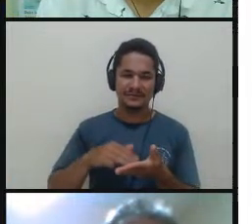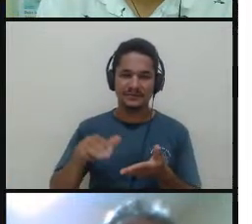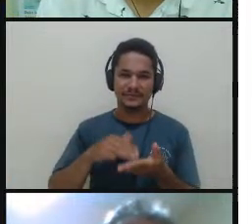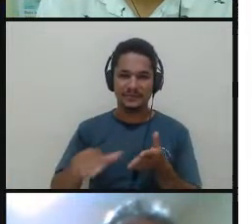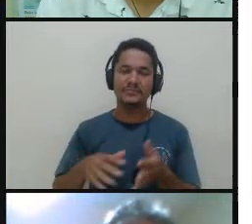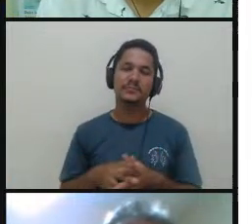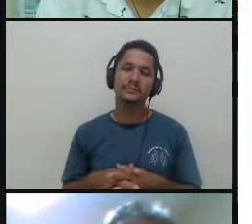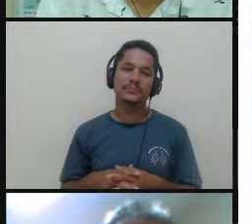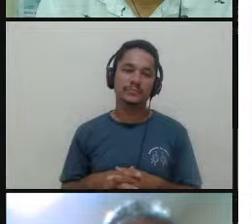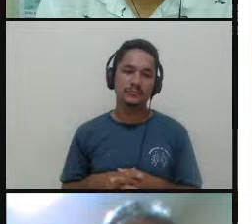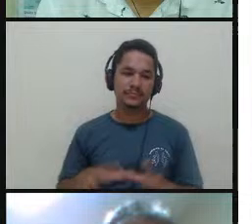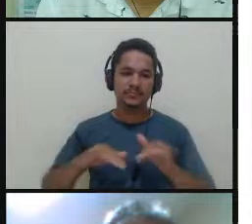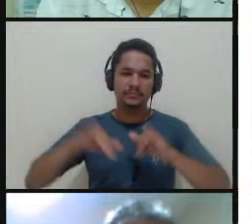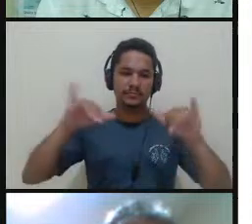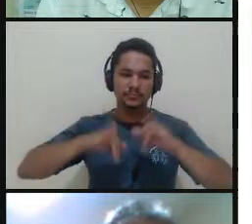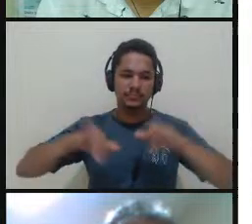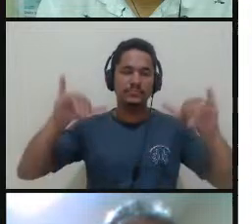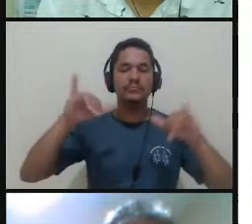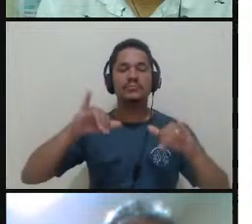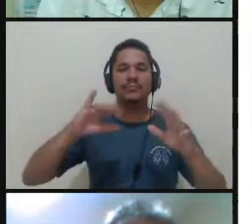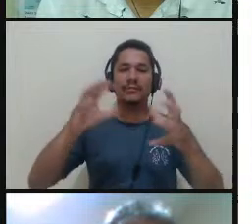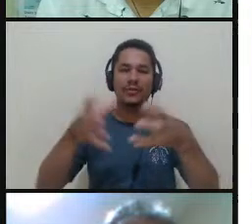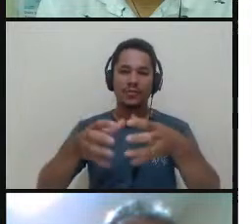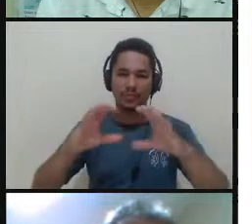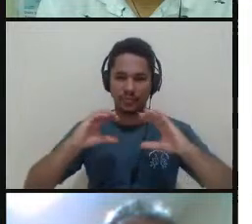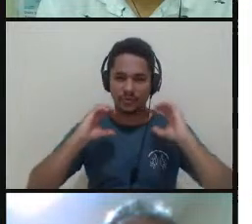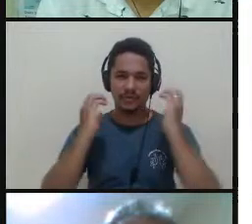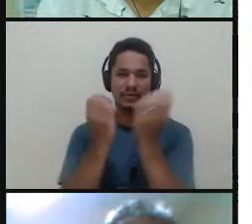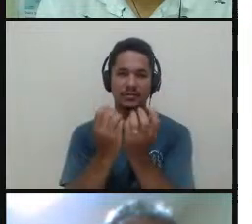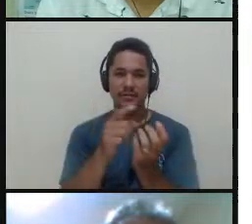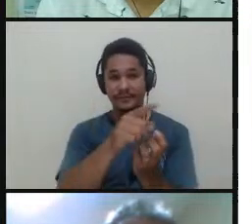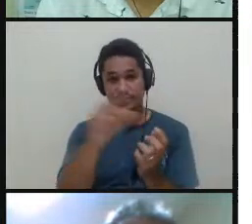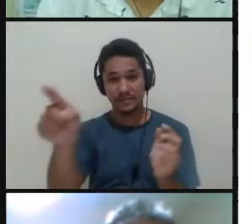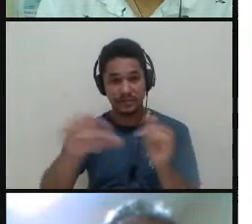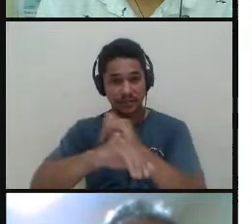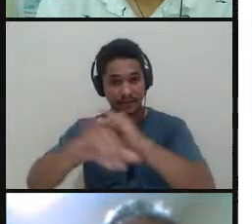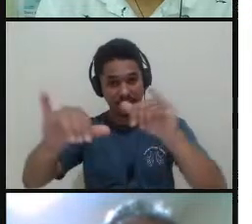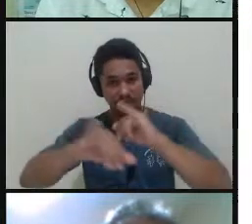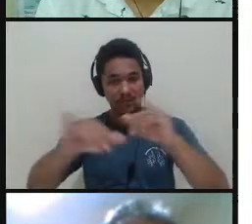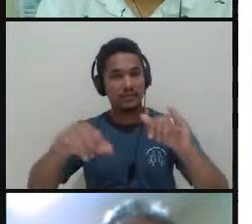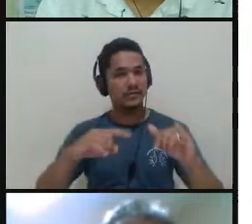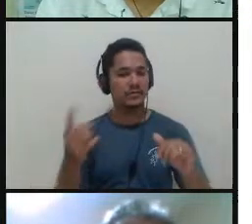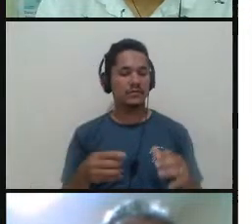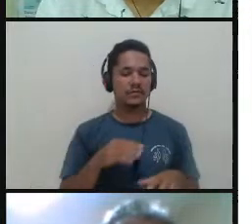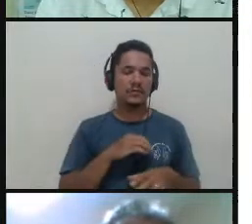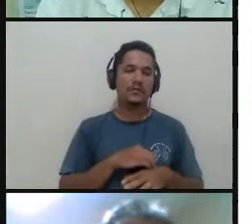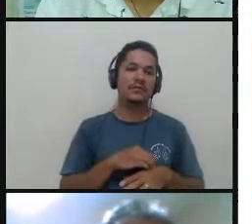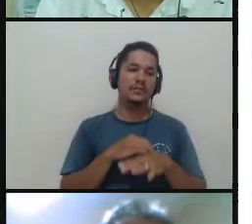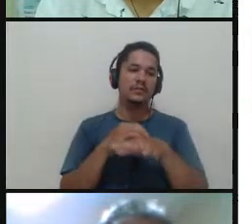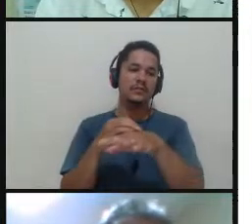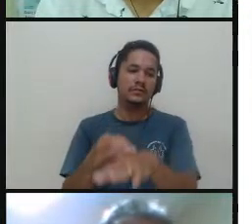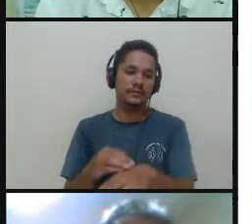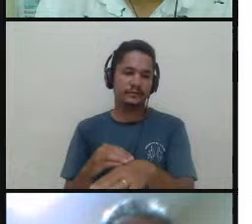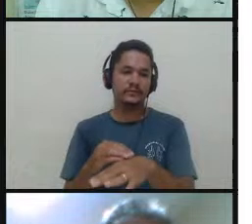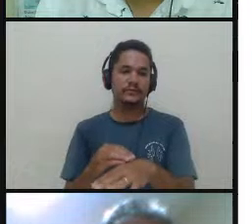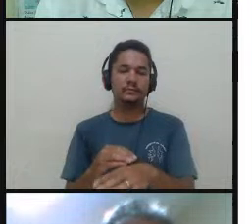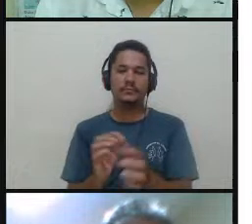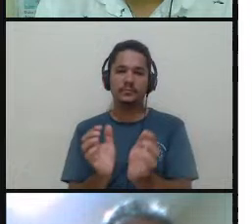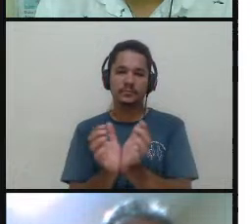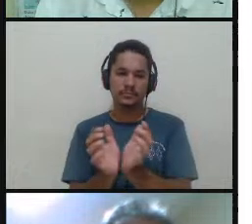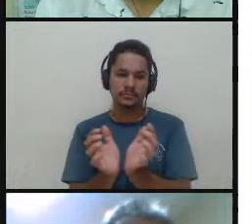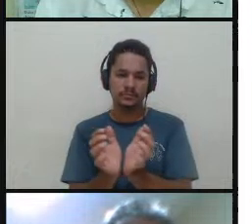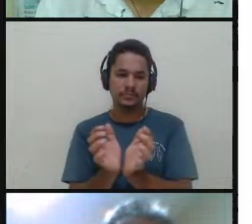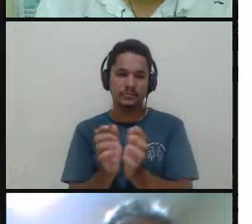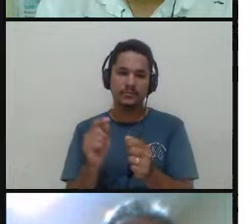divulgação aí na comunidade fica por conta de vocês. A gente vão levar a equipe